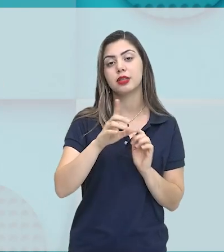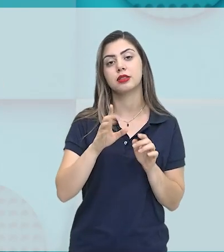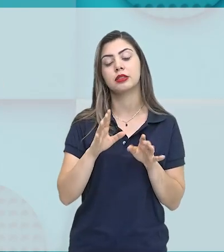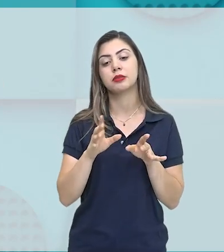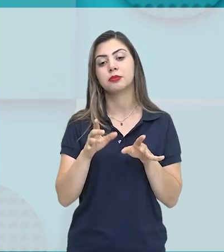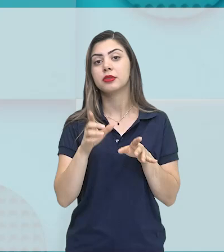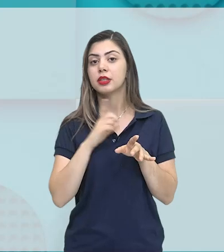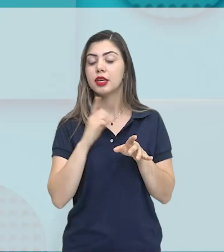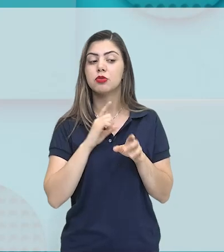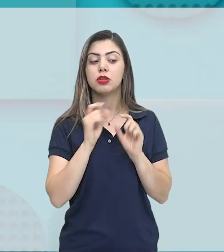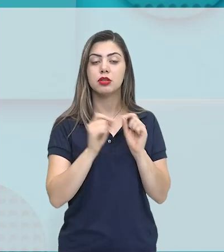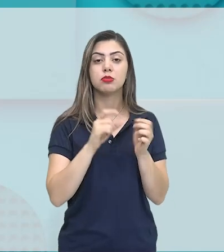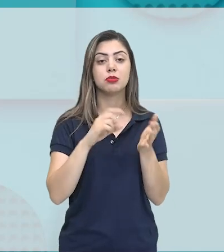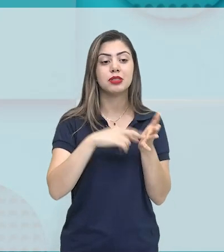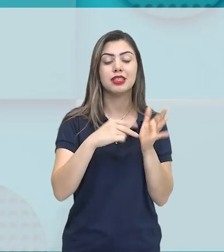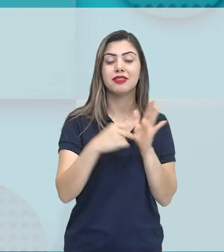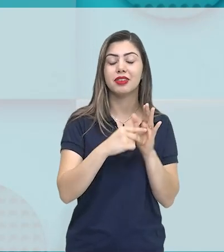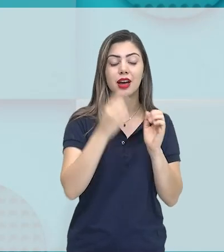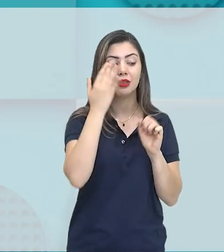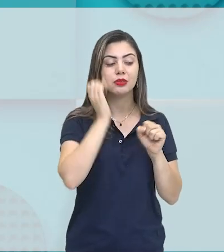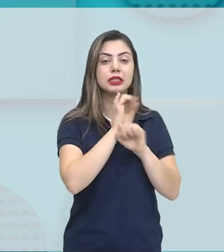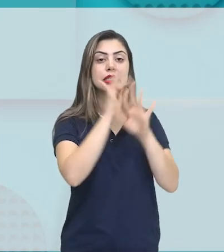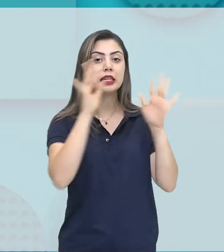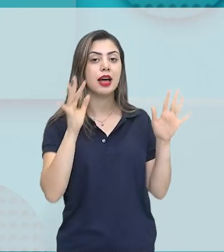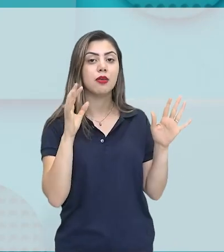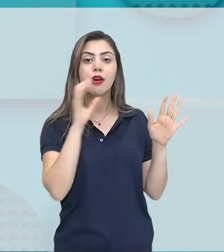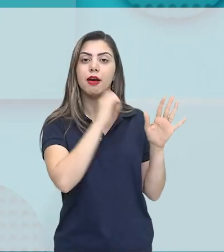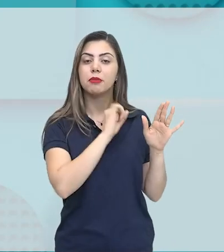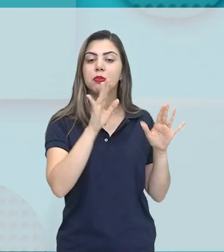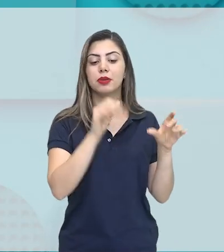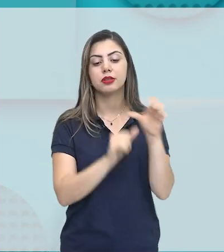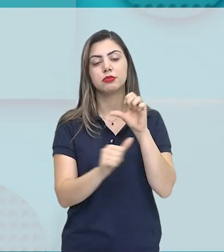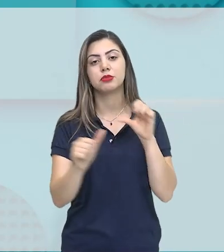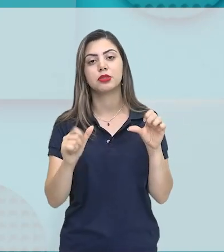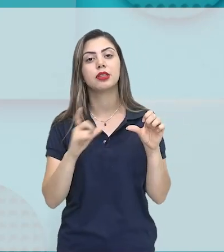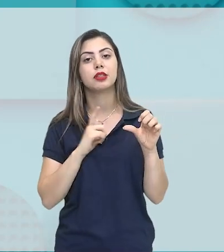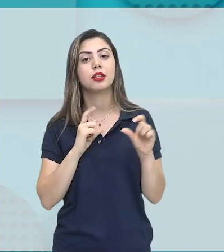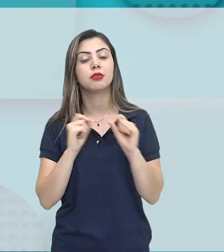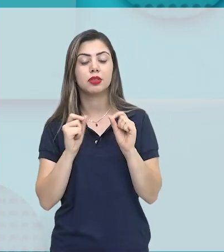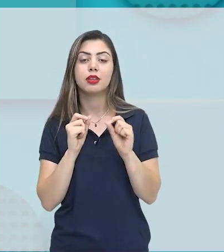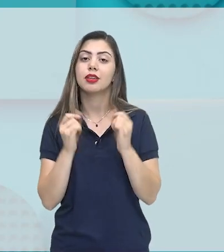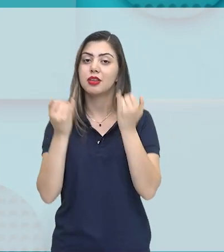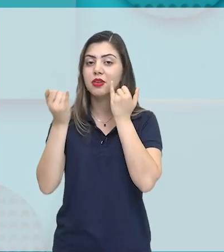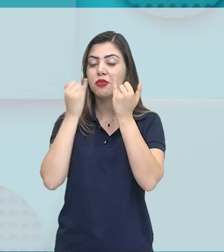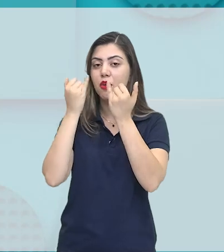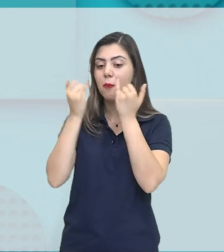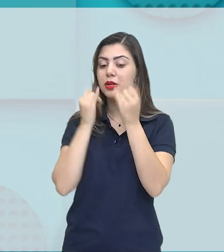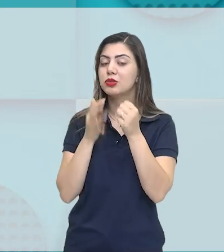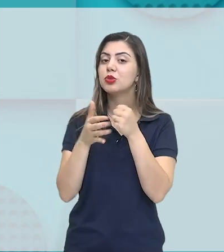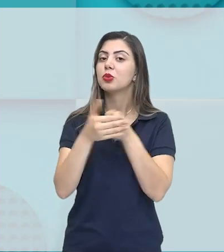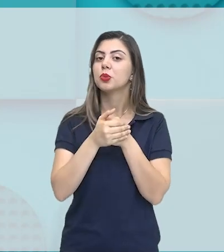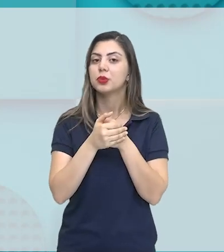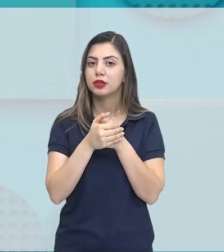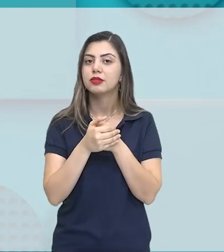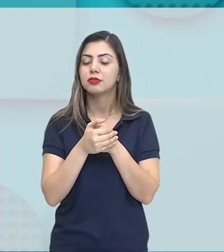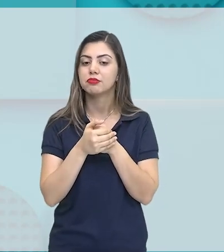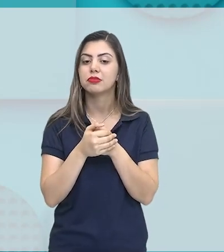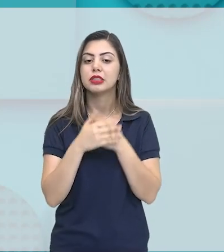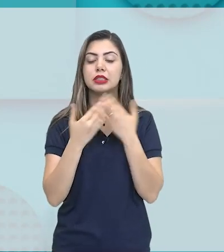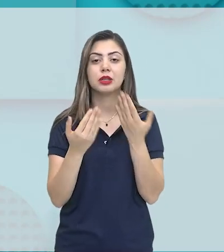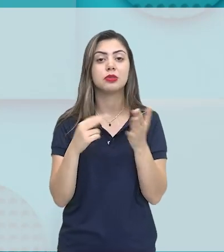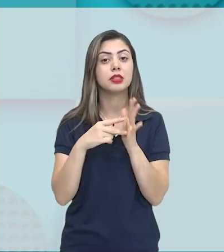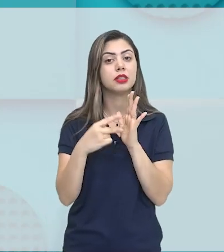um sentido claro, preciso, e traz também informações implícitas. Significa que eu